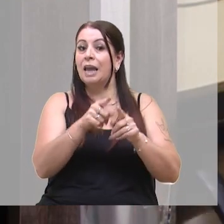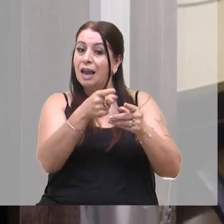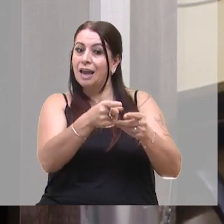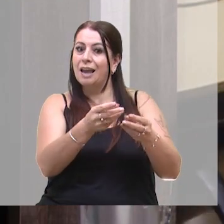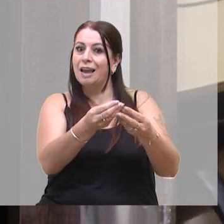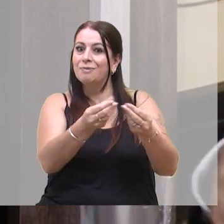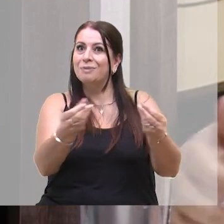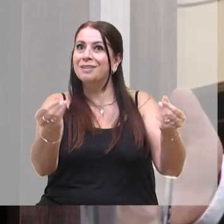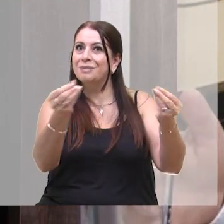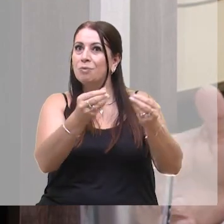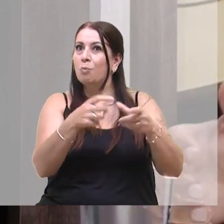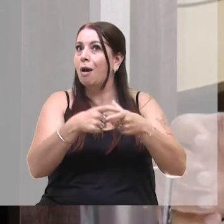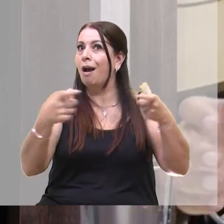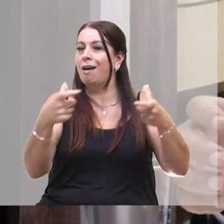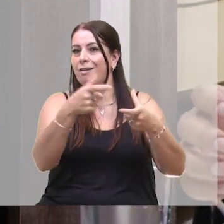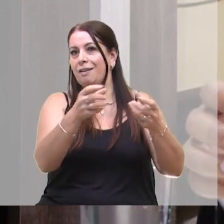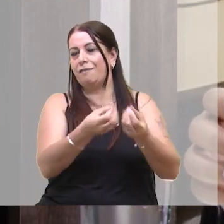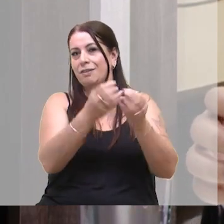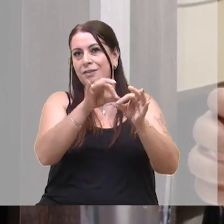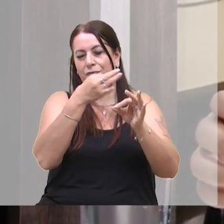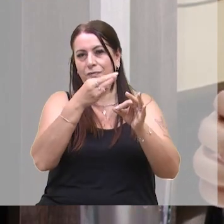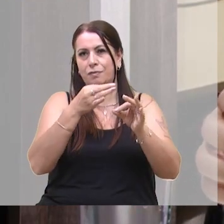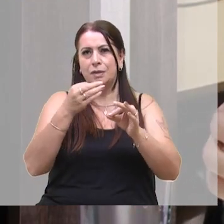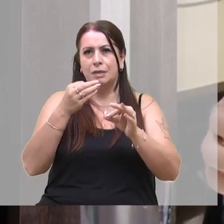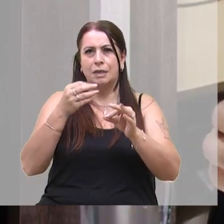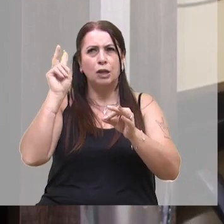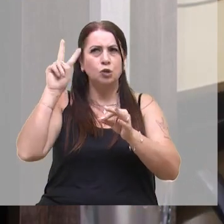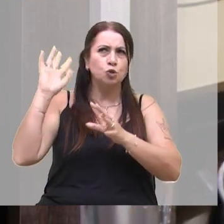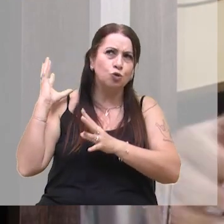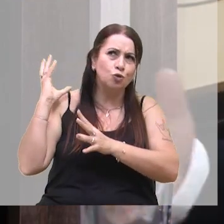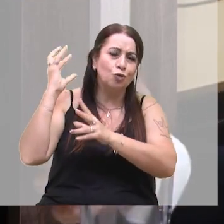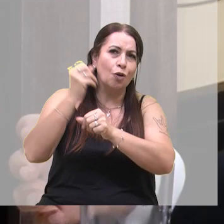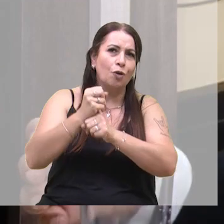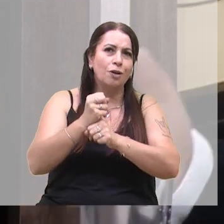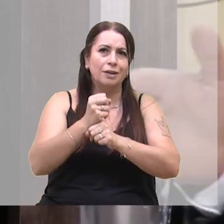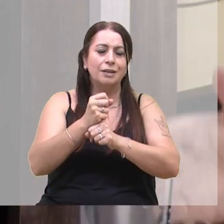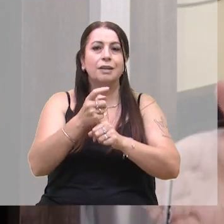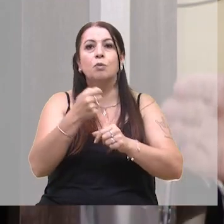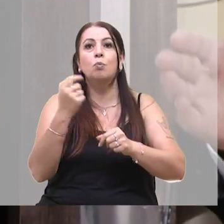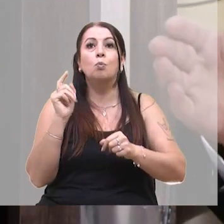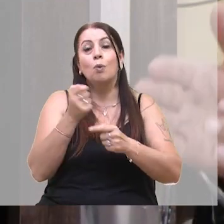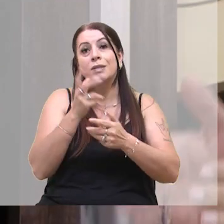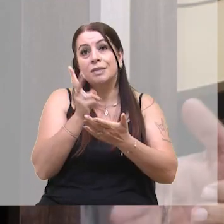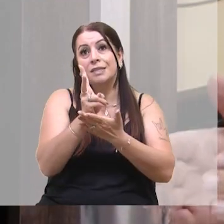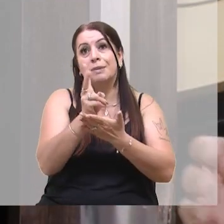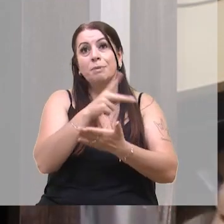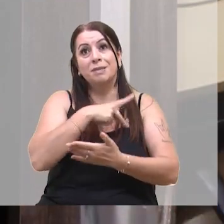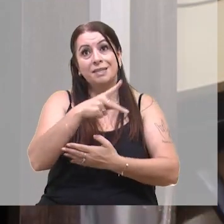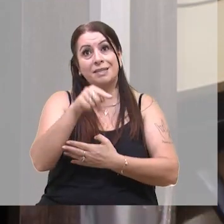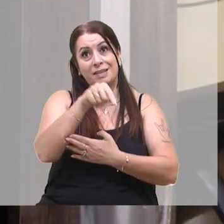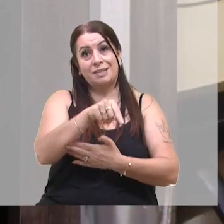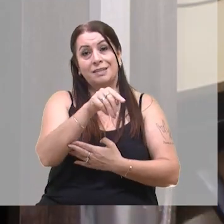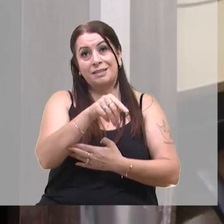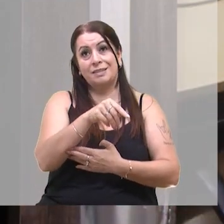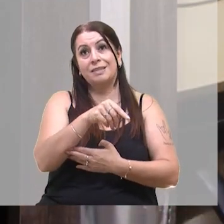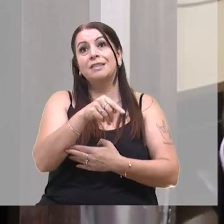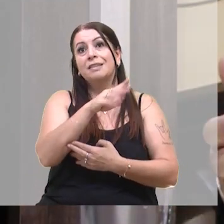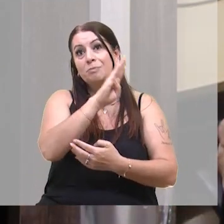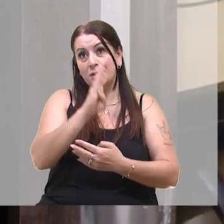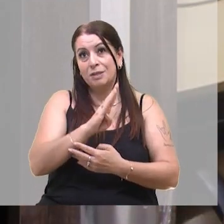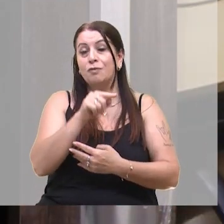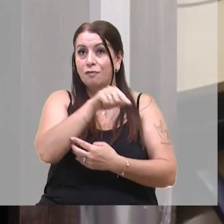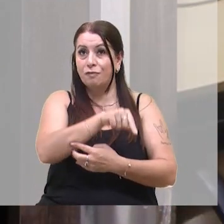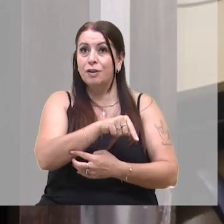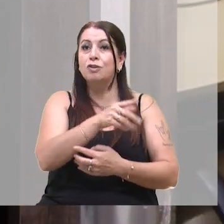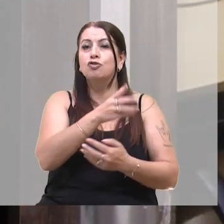grande da Festa da Uva de ter, diga, nas suas, É histórico, né? na maior parte das edições, a presença do presidente da República, e já Exato.